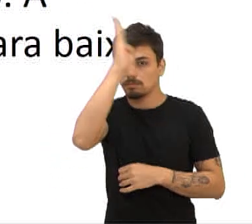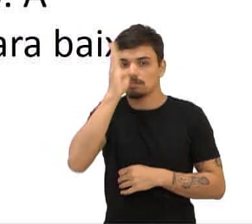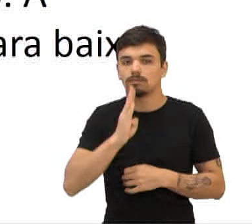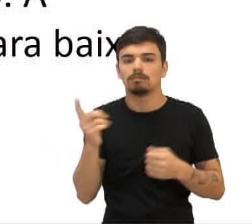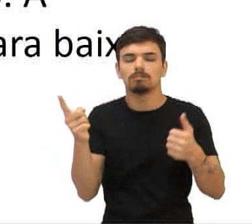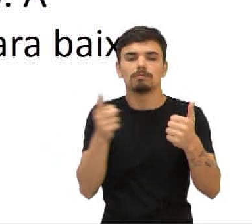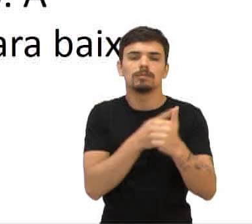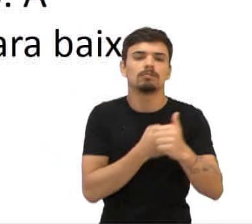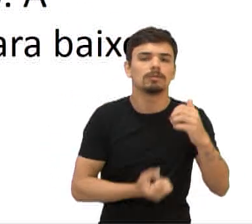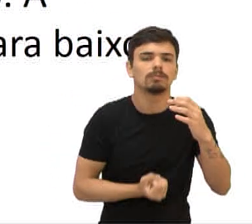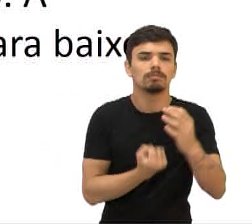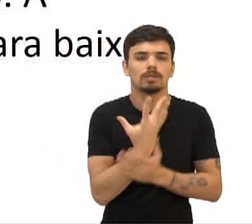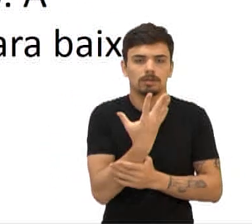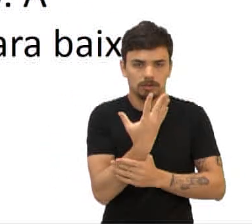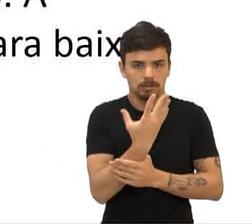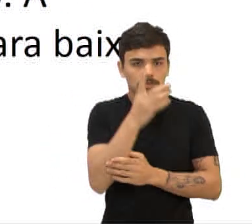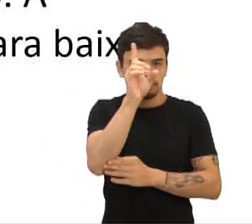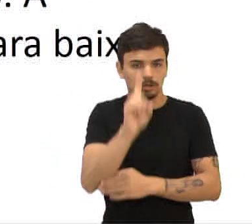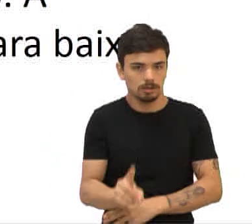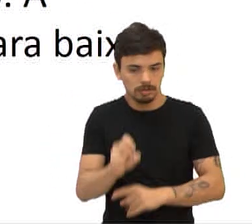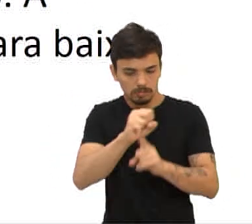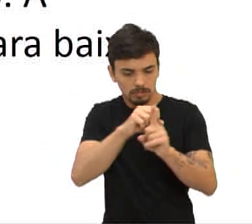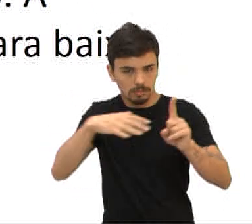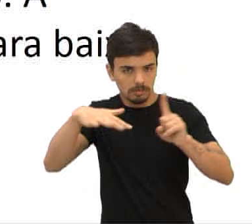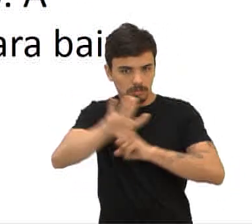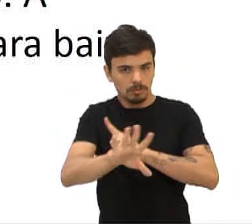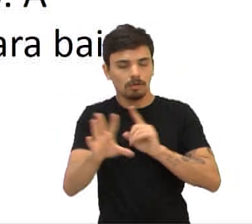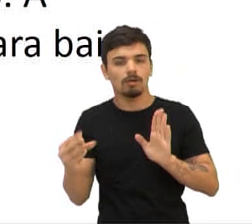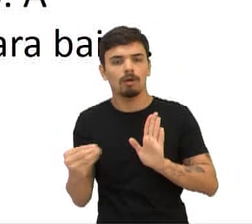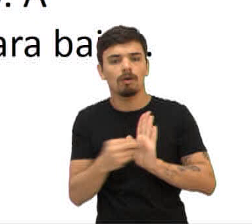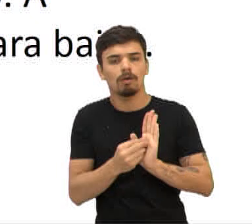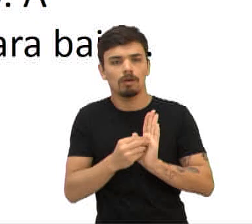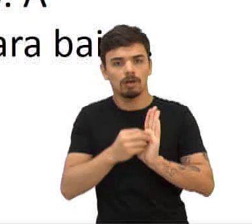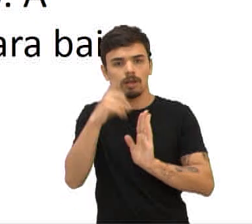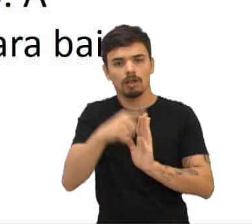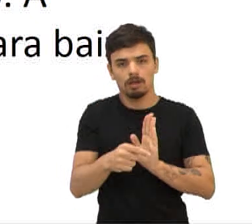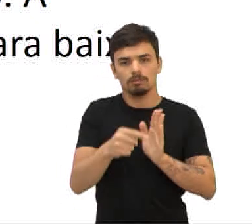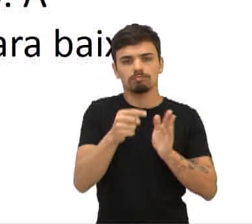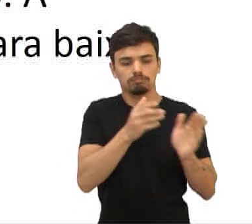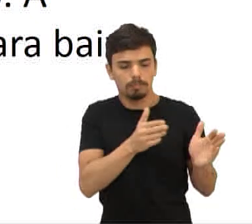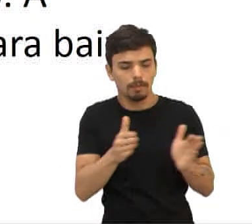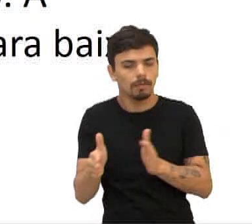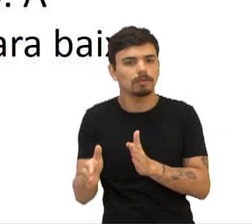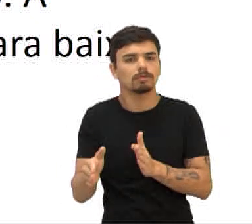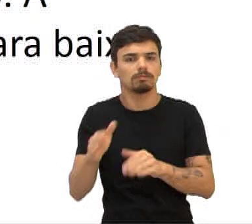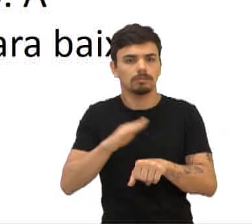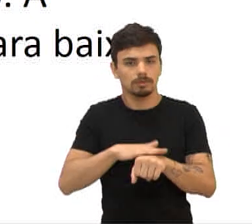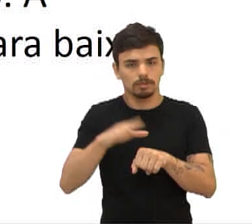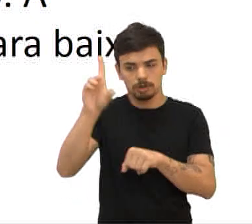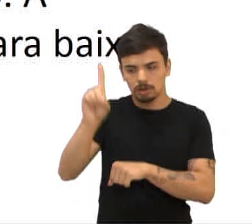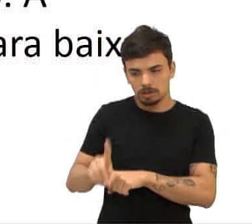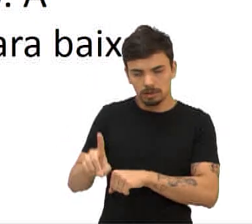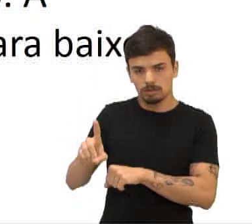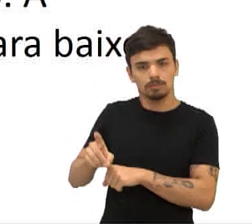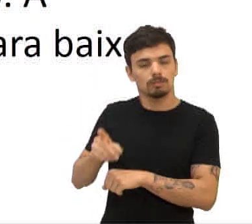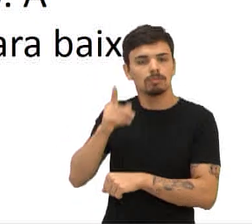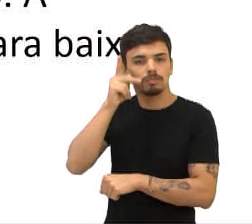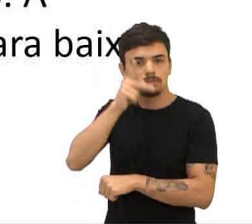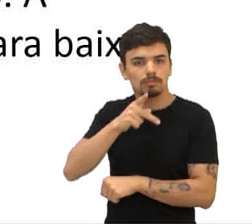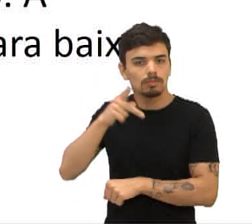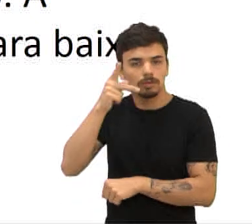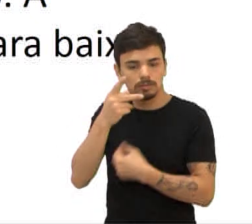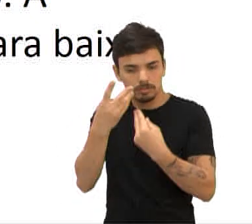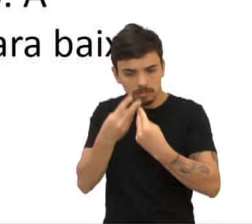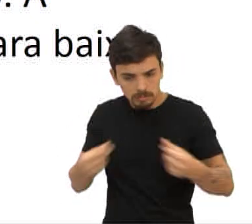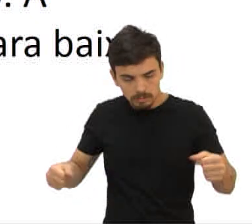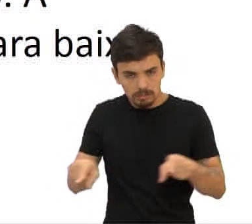primeiro vieram os direitos sociais, implantados em um período de supressão dos direitos políticos e de